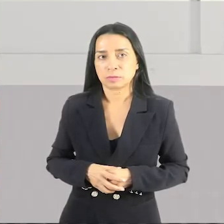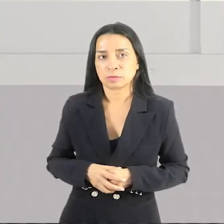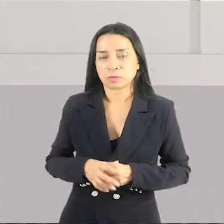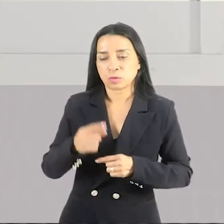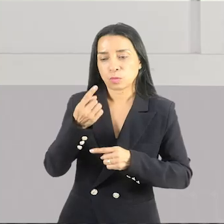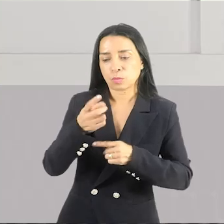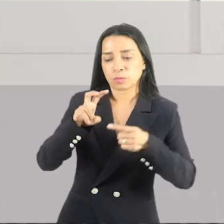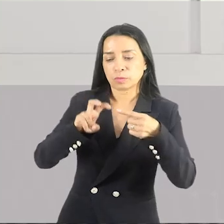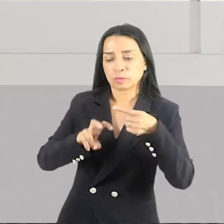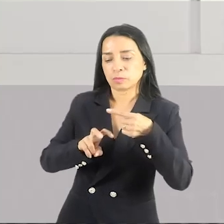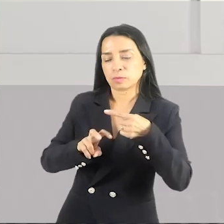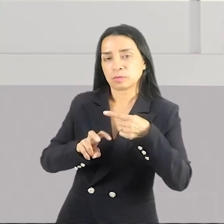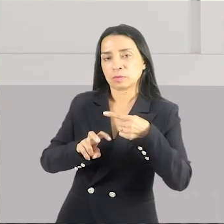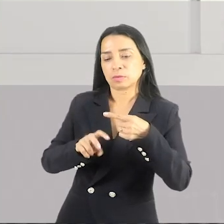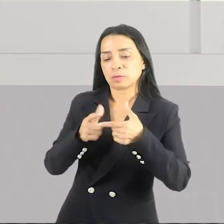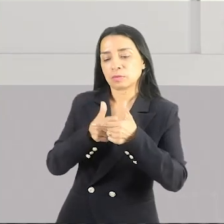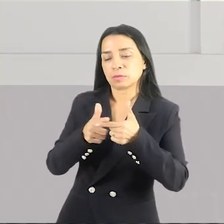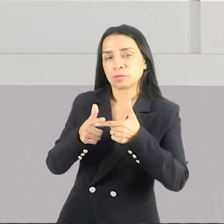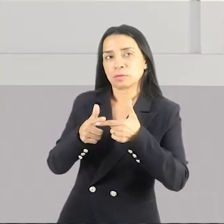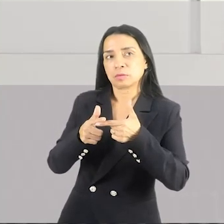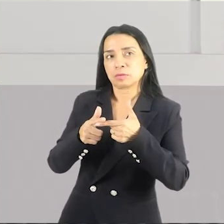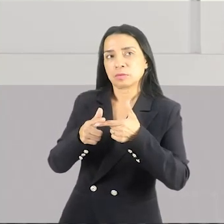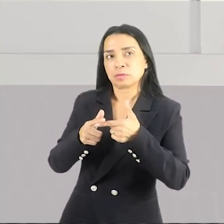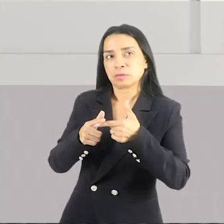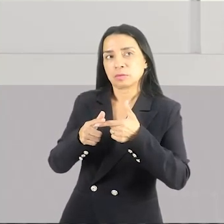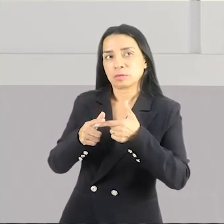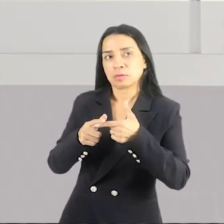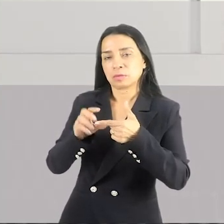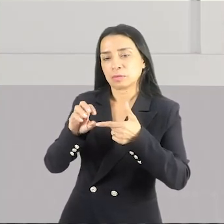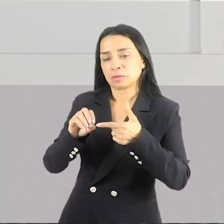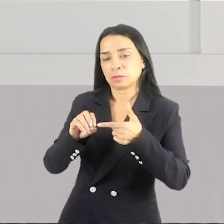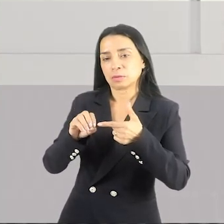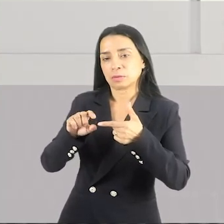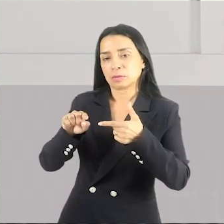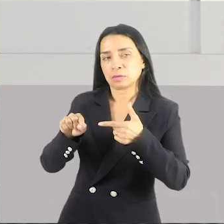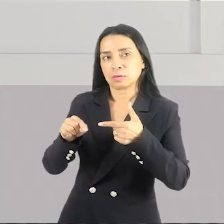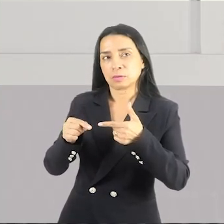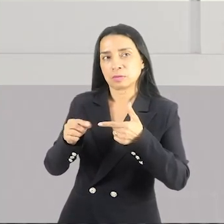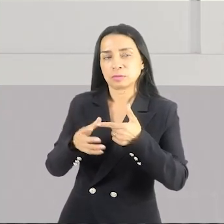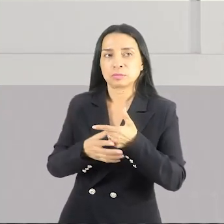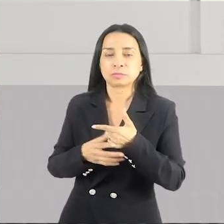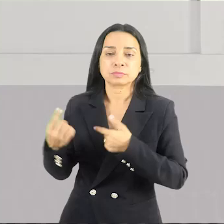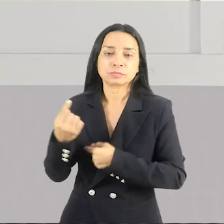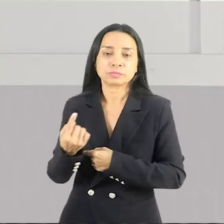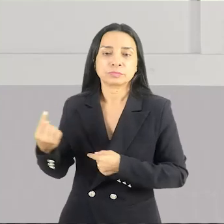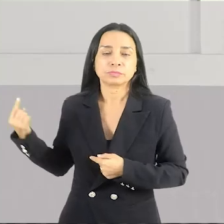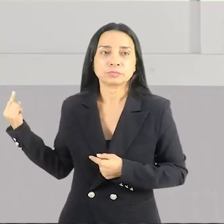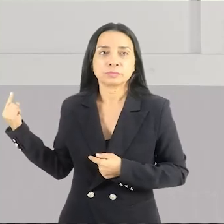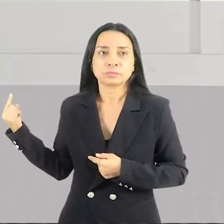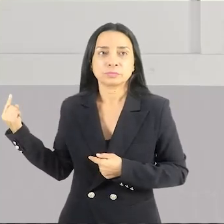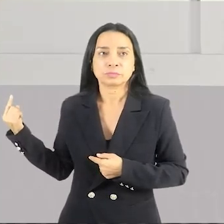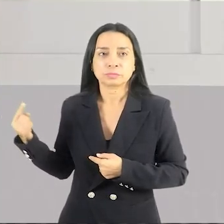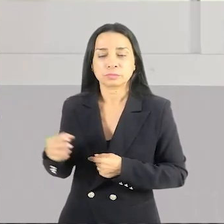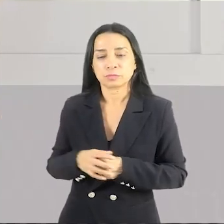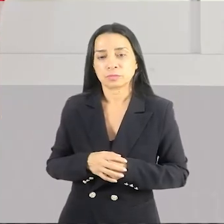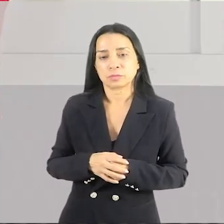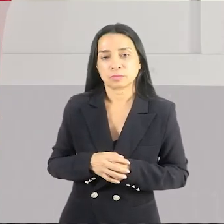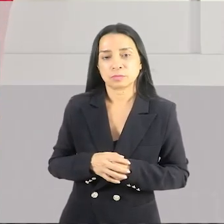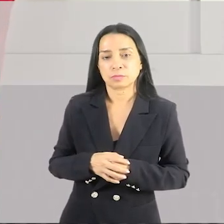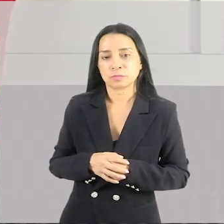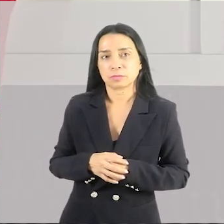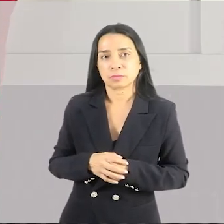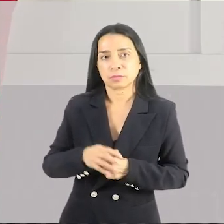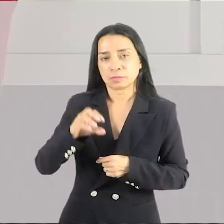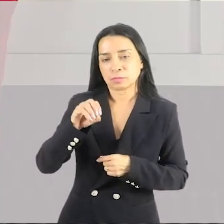5, 0, aqui, bota um 0 aqui, 2 e 5, 0. Então isso aqui vai